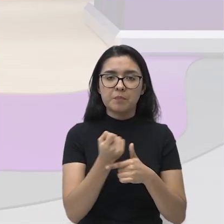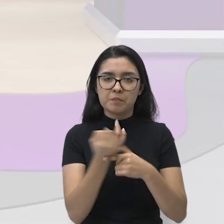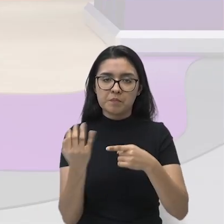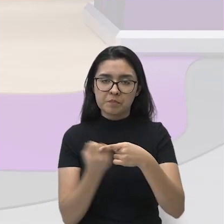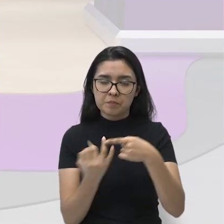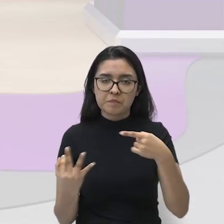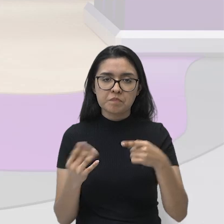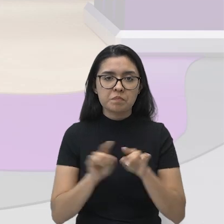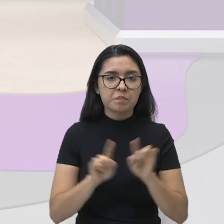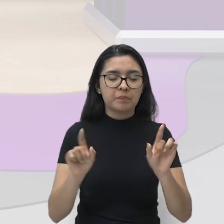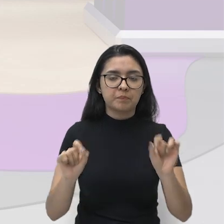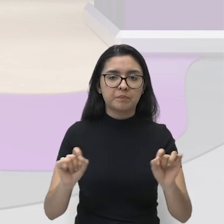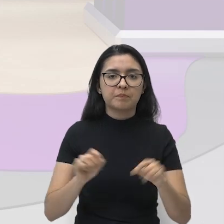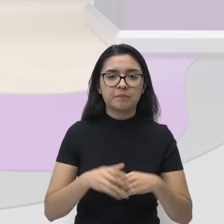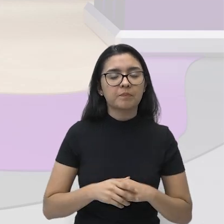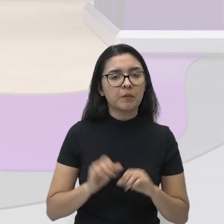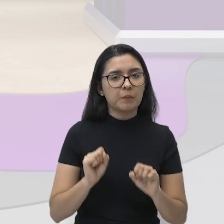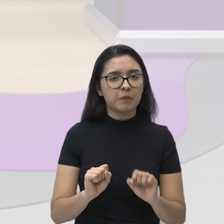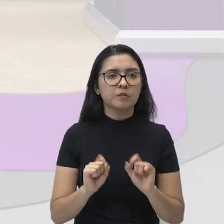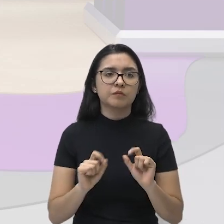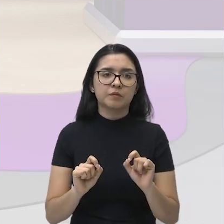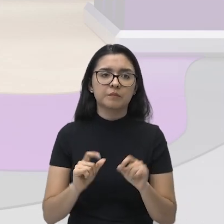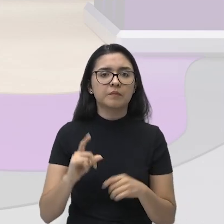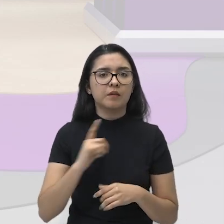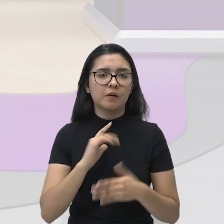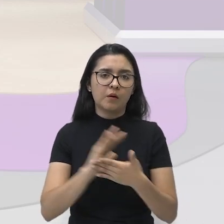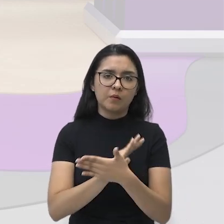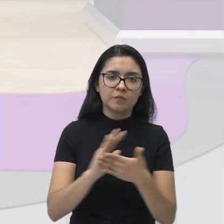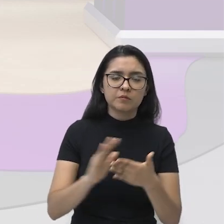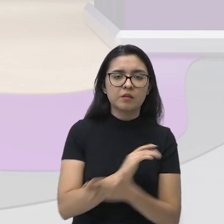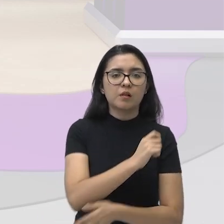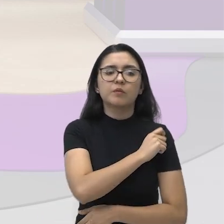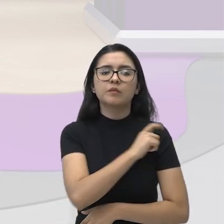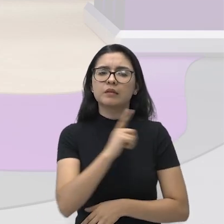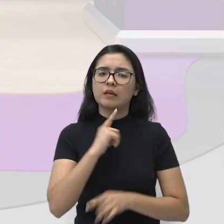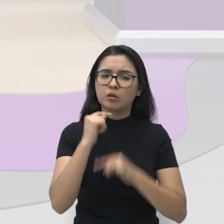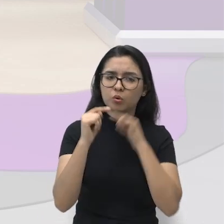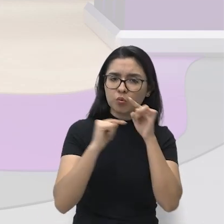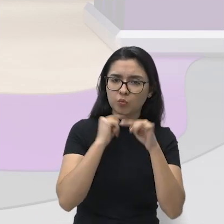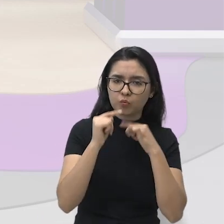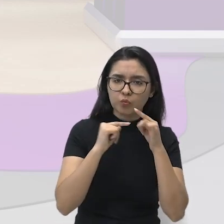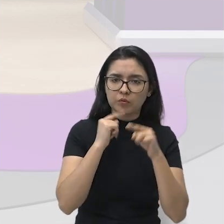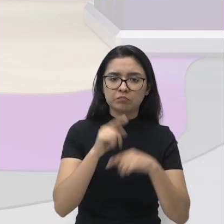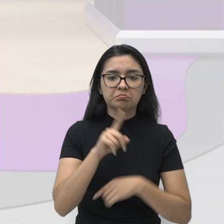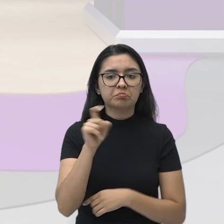frações, mas pode ser que eu tenha algum aluno que ainda tenha alguma dúvida. Será que tem?